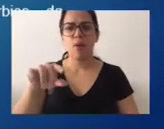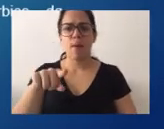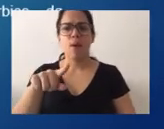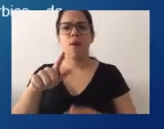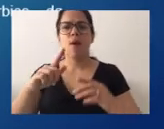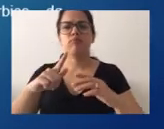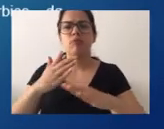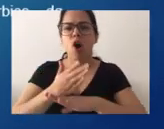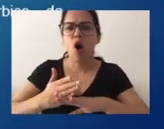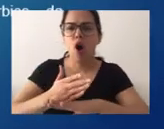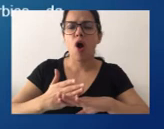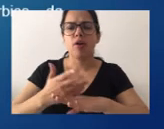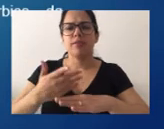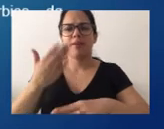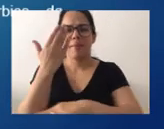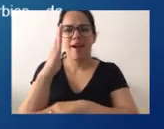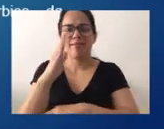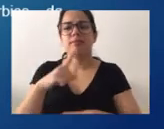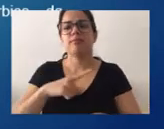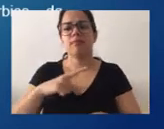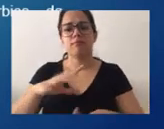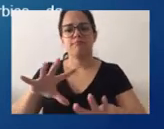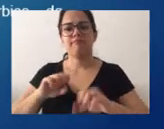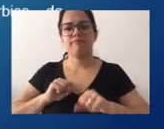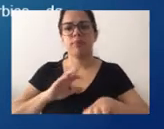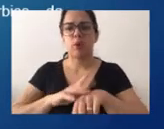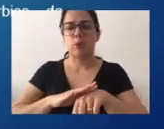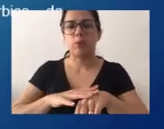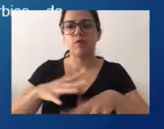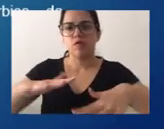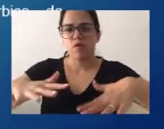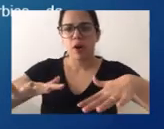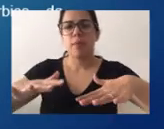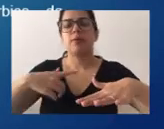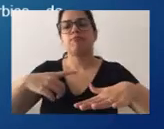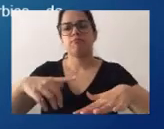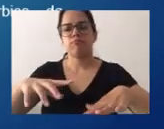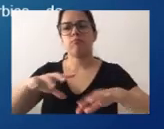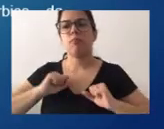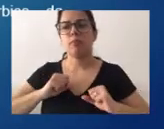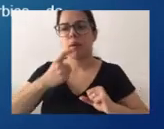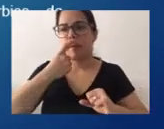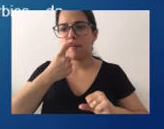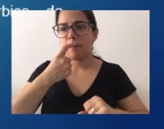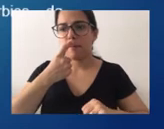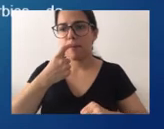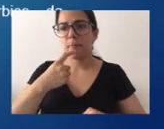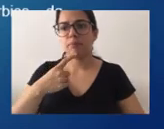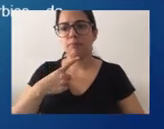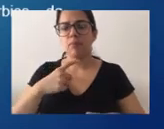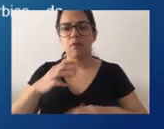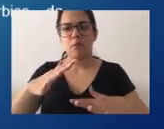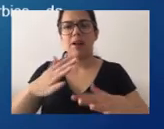as doenças podem ser a síndrome da vibração mão e braço, os distúrbios circulatórios, inclusive com